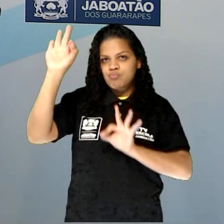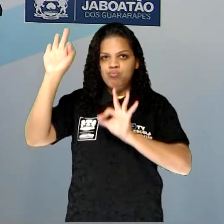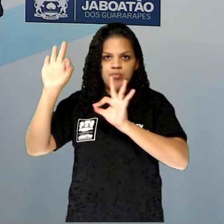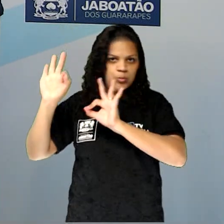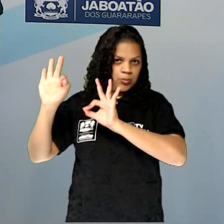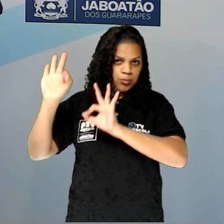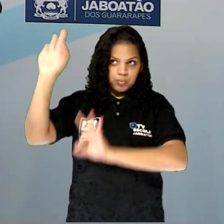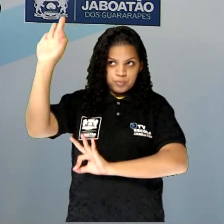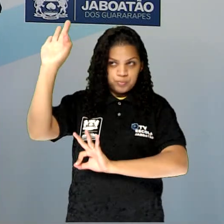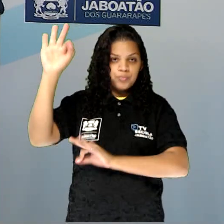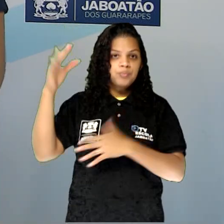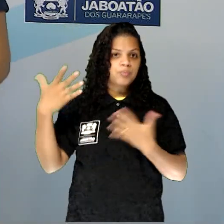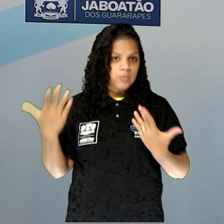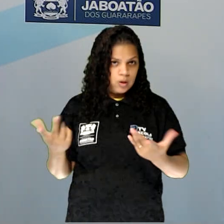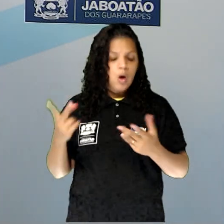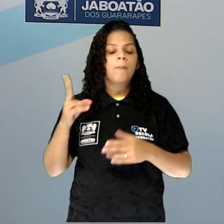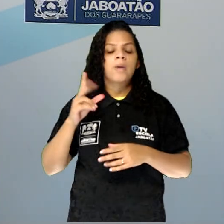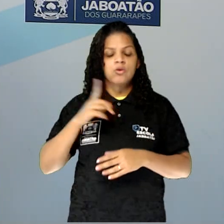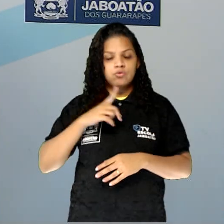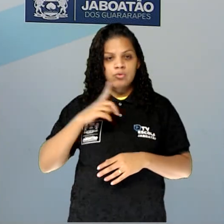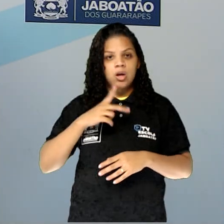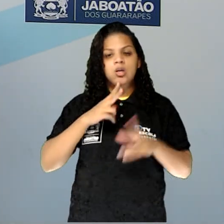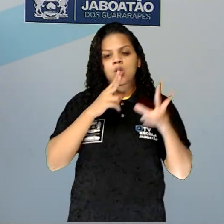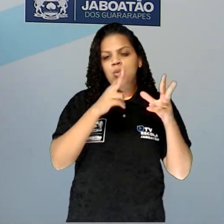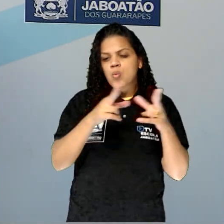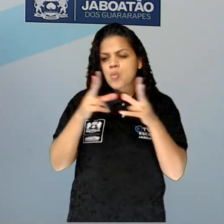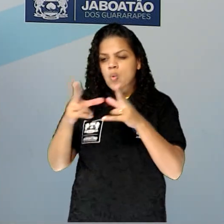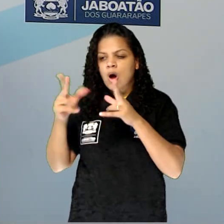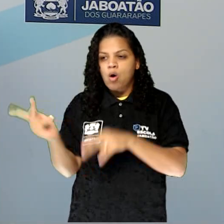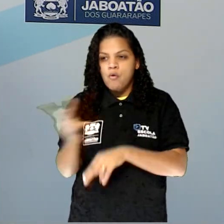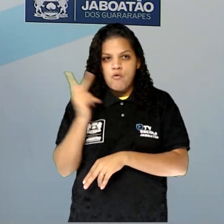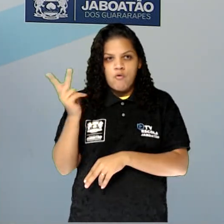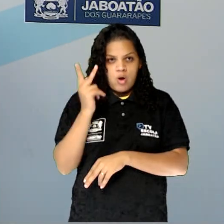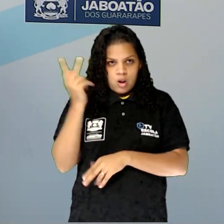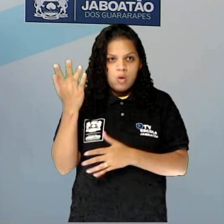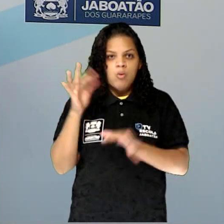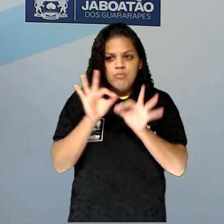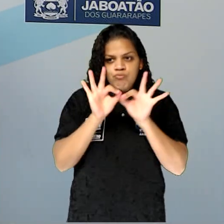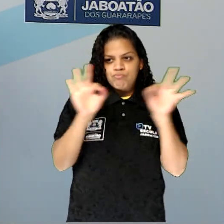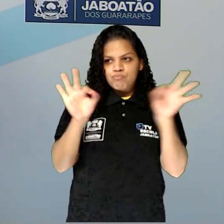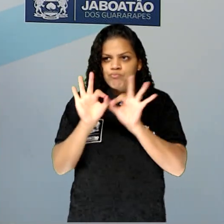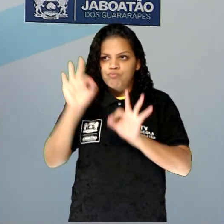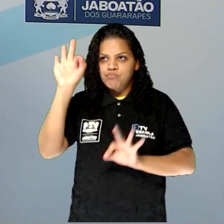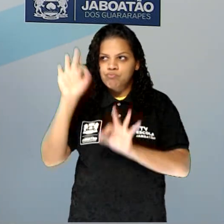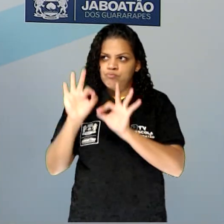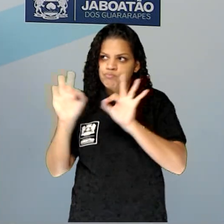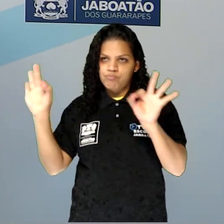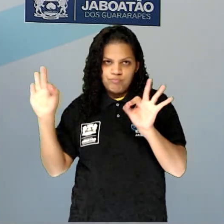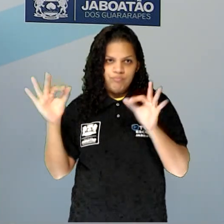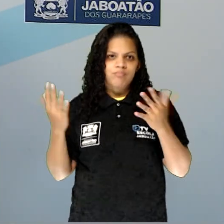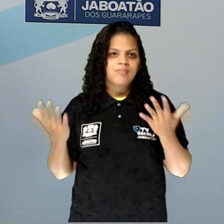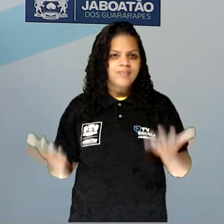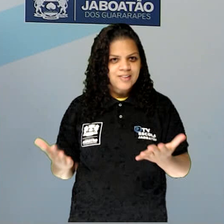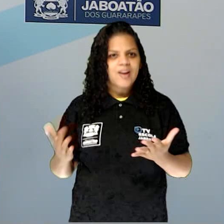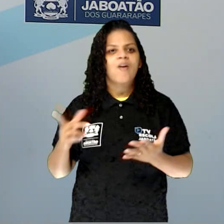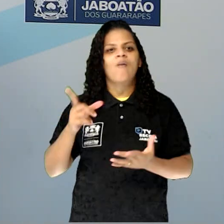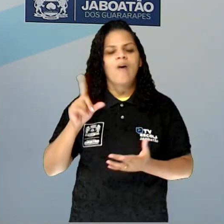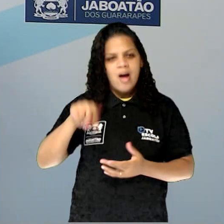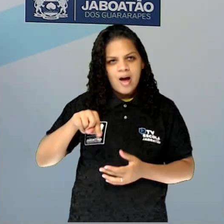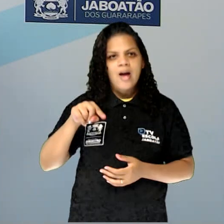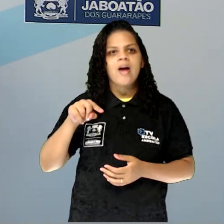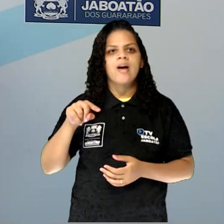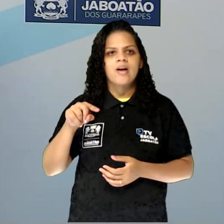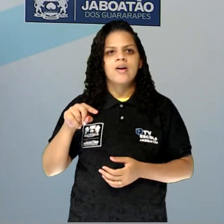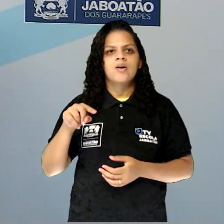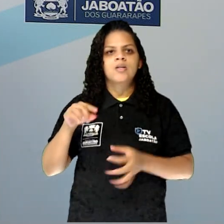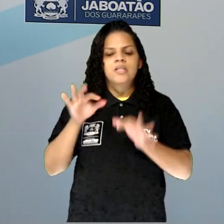mais eles possuem a mesma medida mesmo estando nessas posições portanto são segmentos de reta